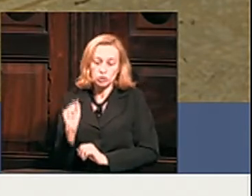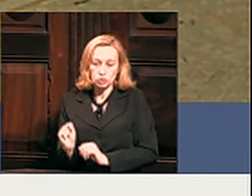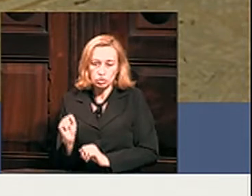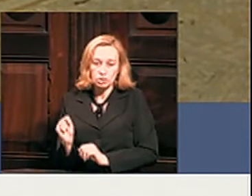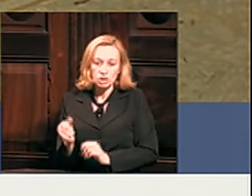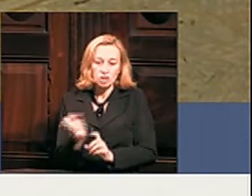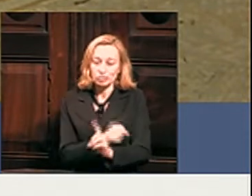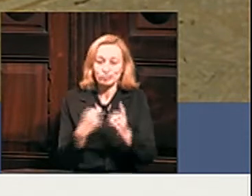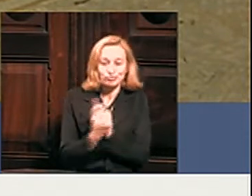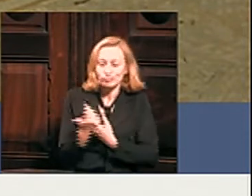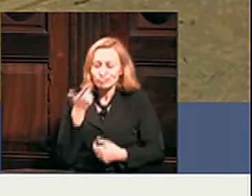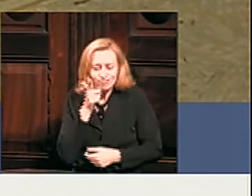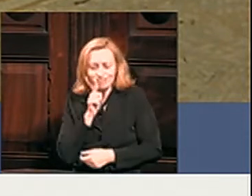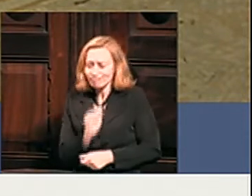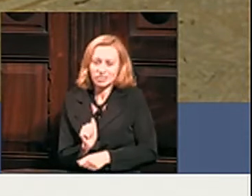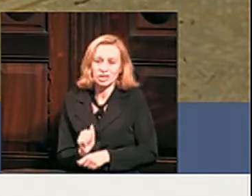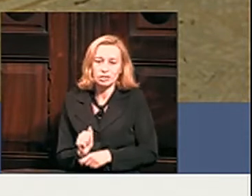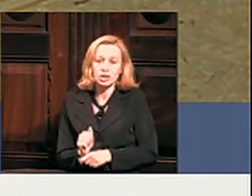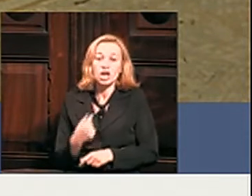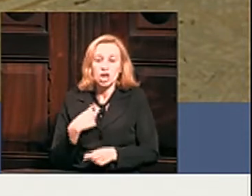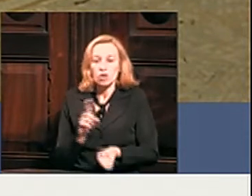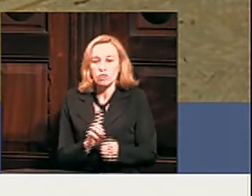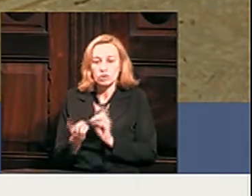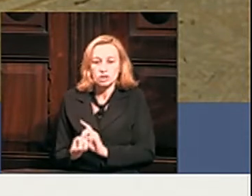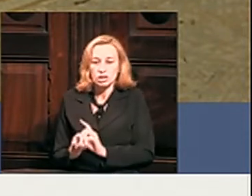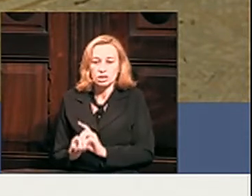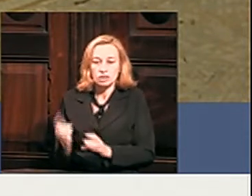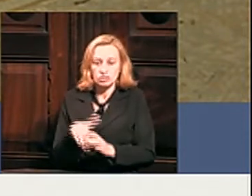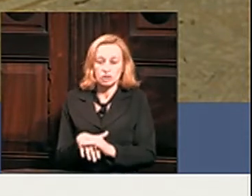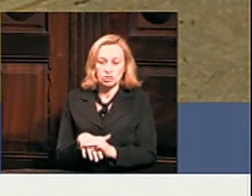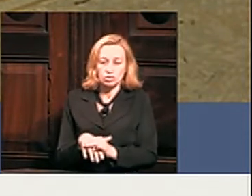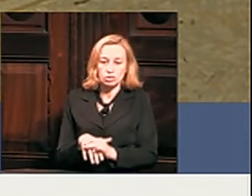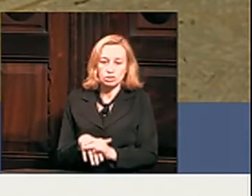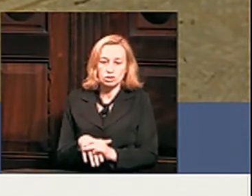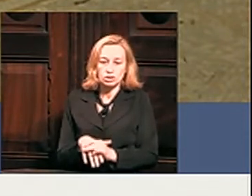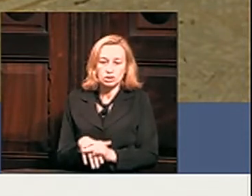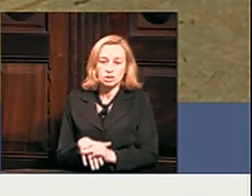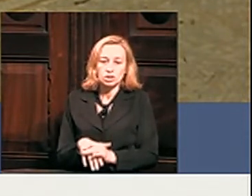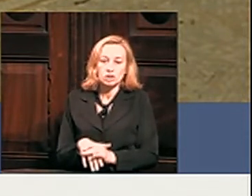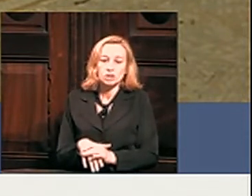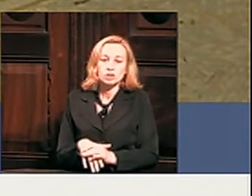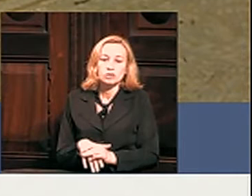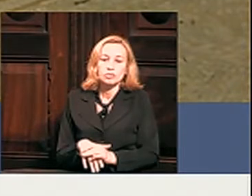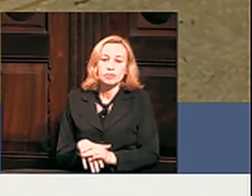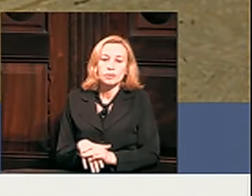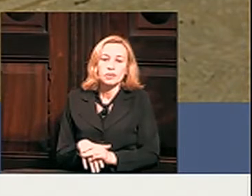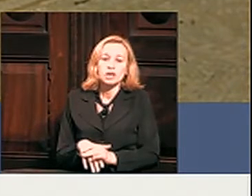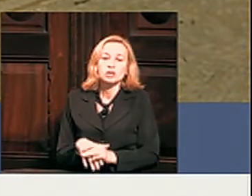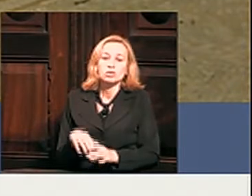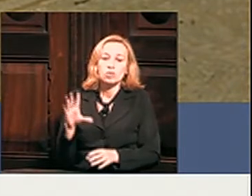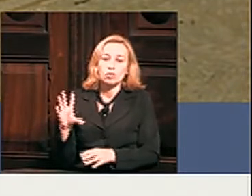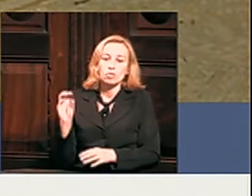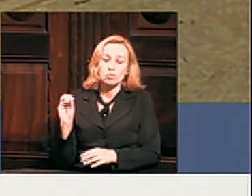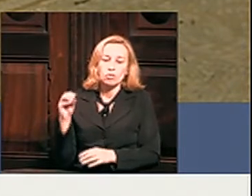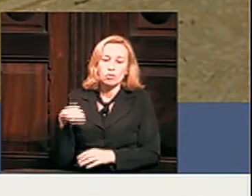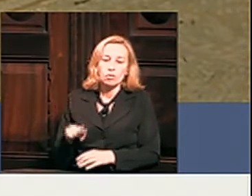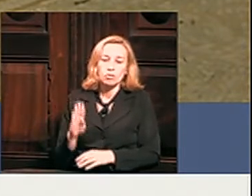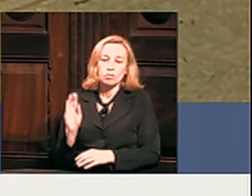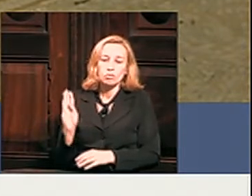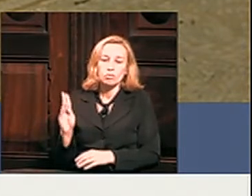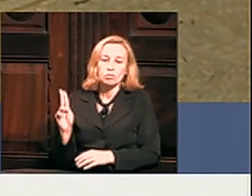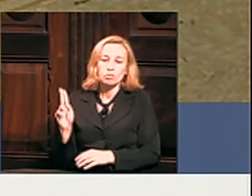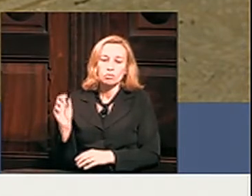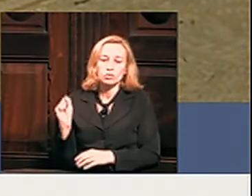não aguenta mais impostos. E votei contra, particularmente, o aumento dos ICMS dos combustíveis, levado à pauta